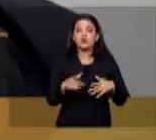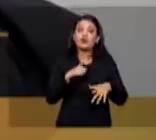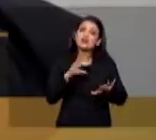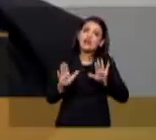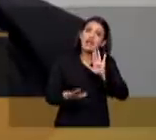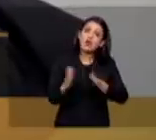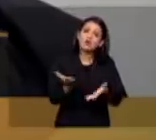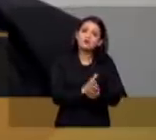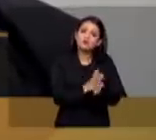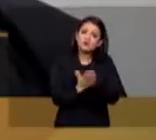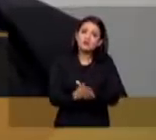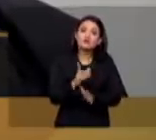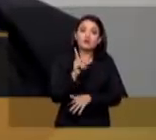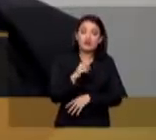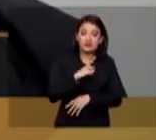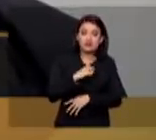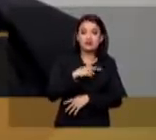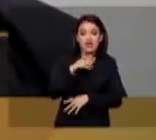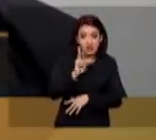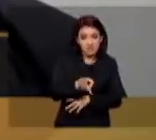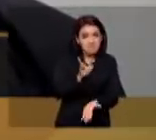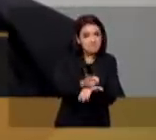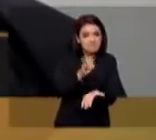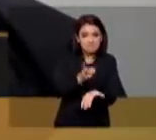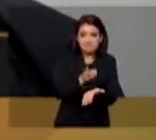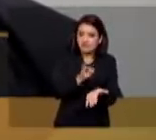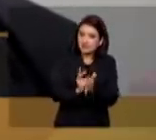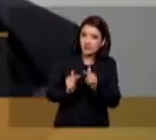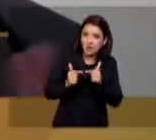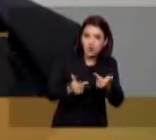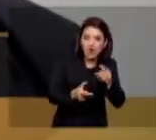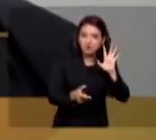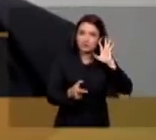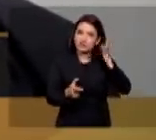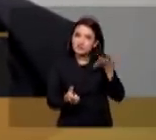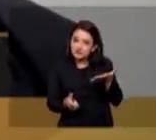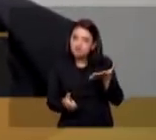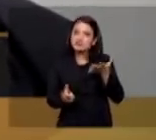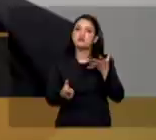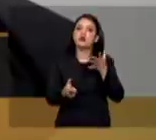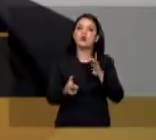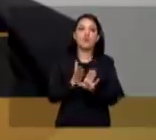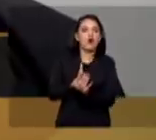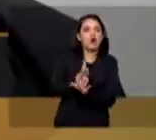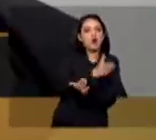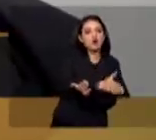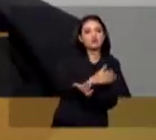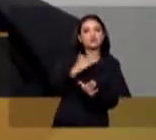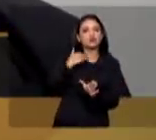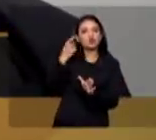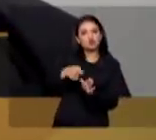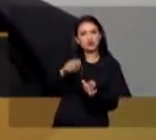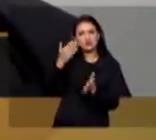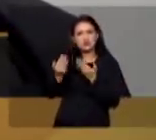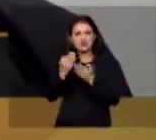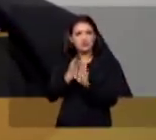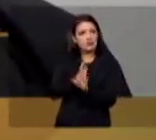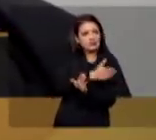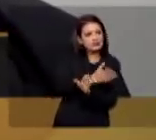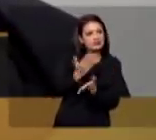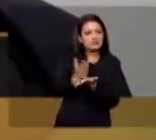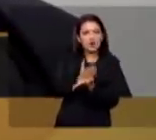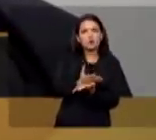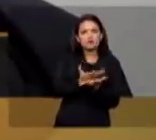se afirma a manutenção de atos anteriores praticados por juiz suspeitos e dos precedentes, em todos eles,